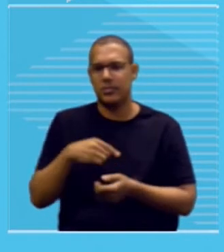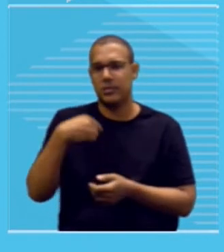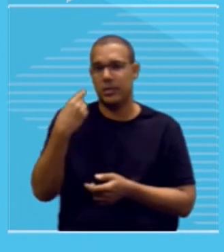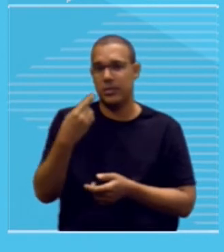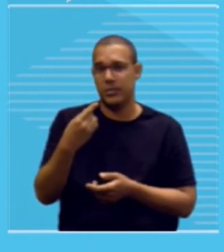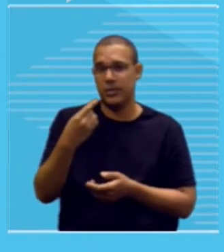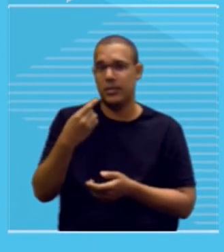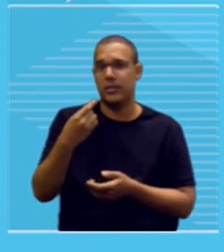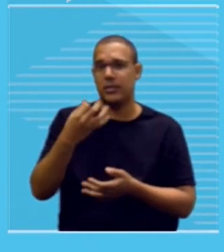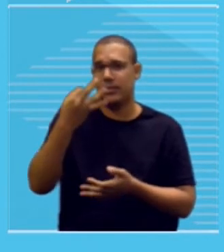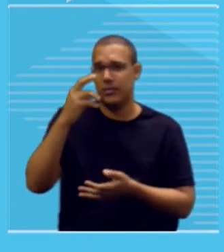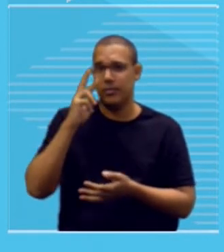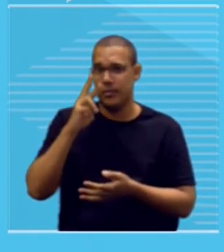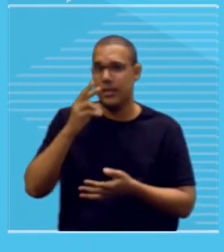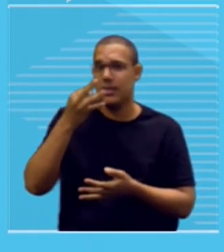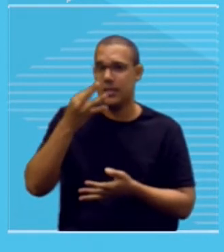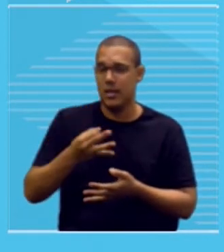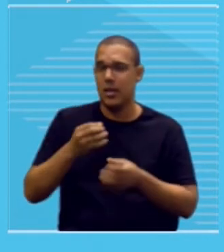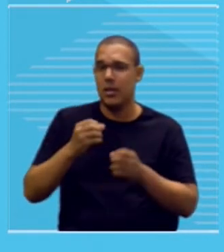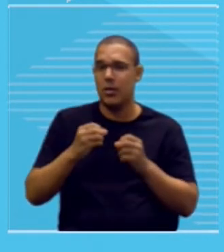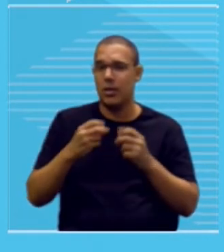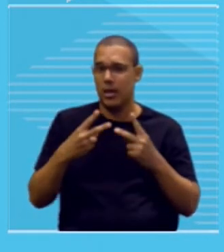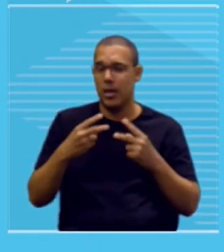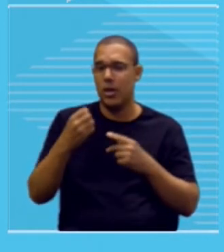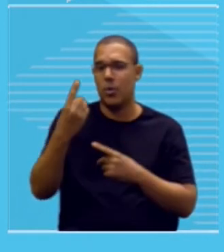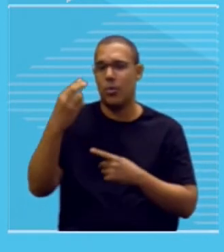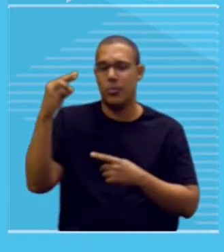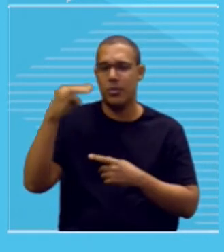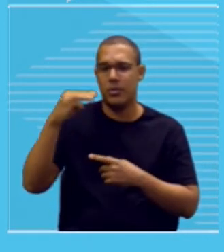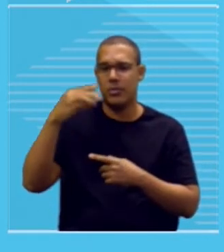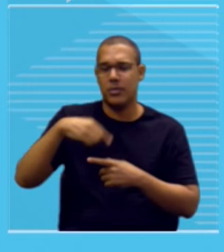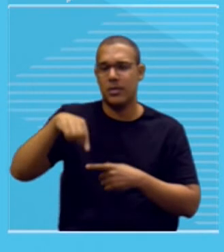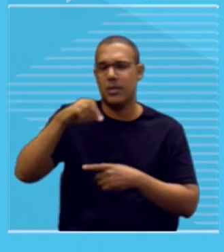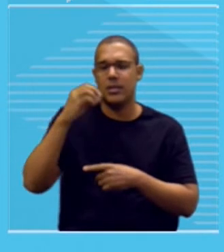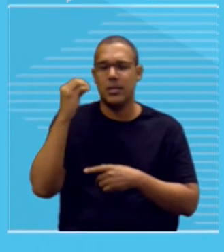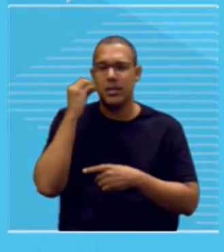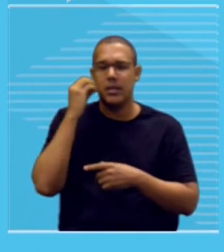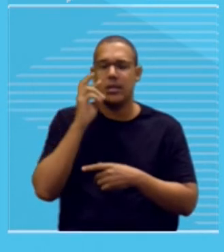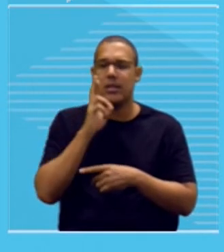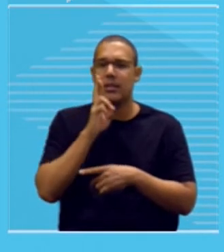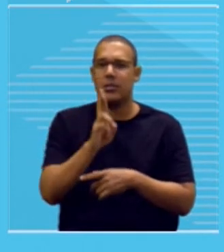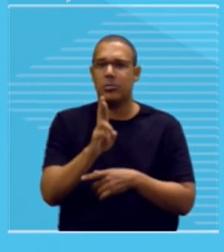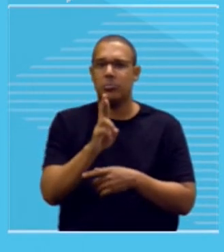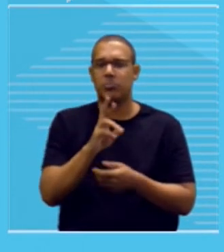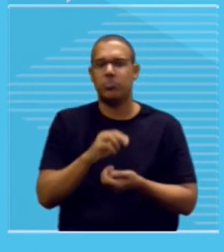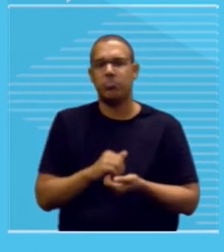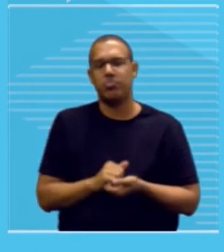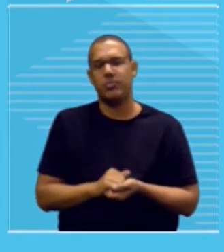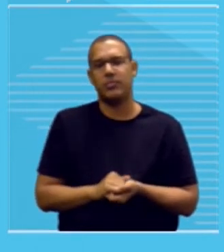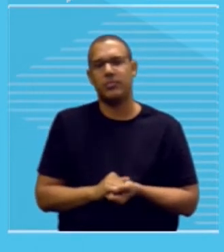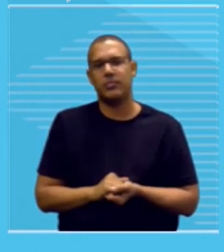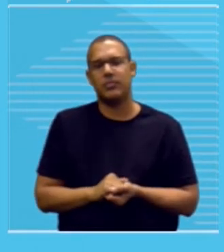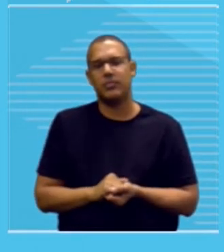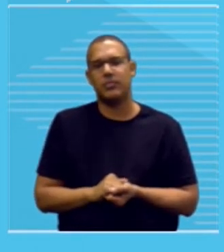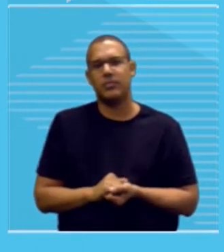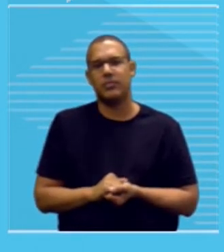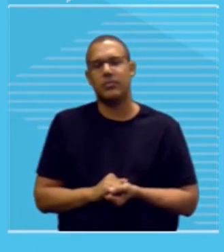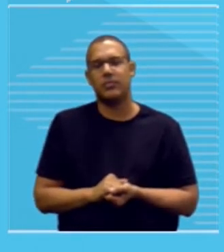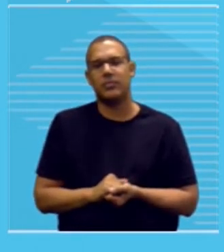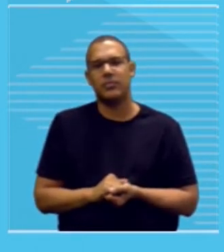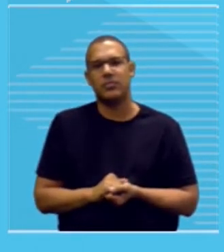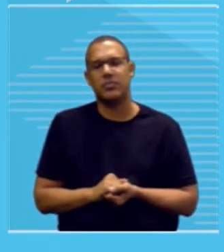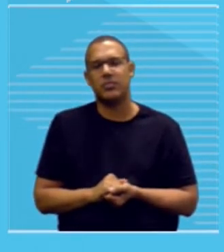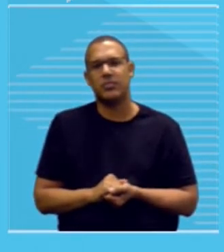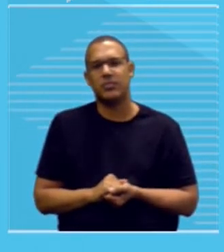corrige juntinhos tá bom Um minuto é tempo suficiente para você assinalarem a alternativa